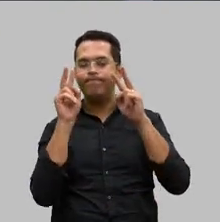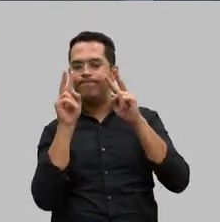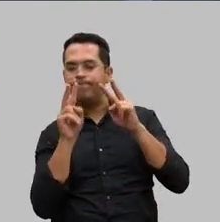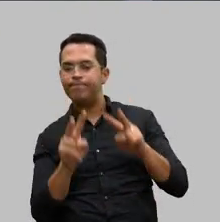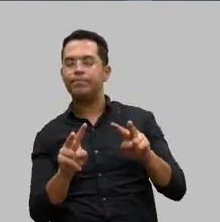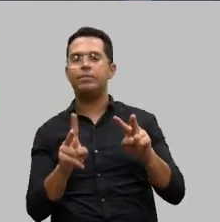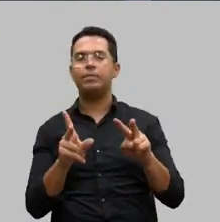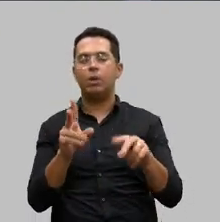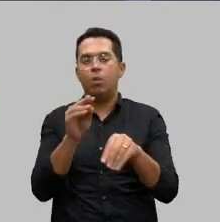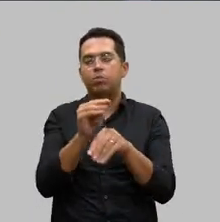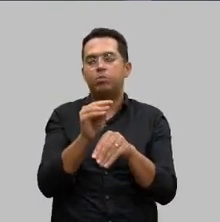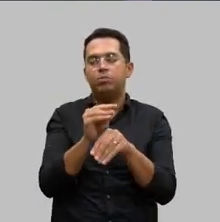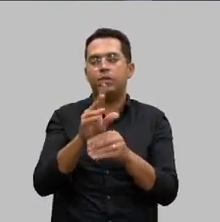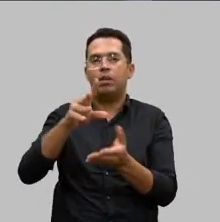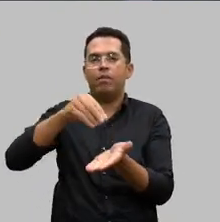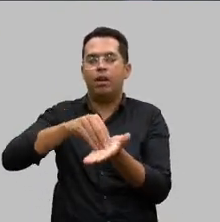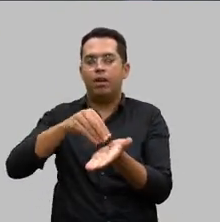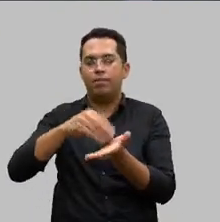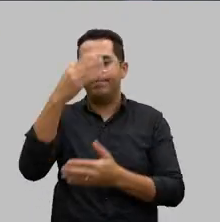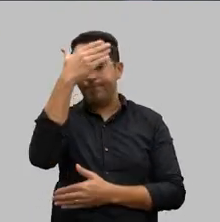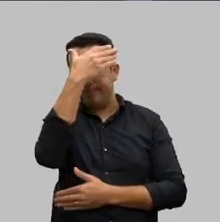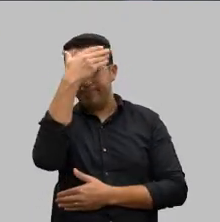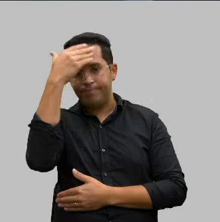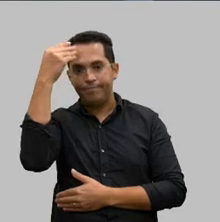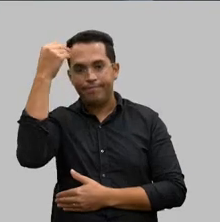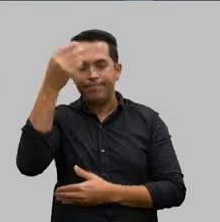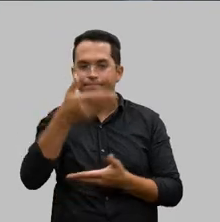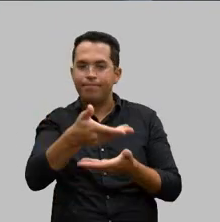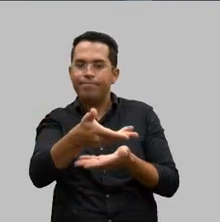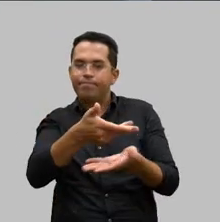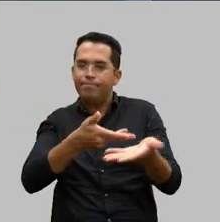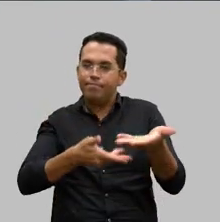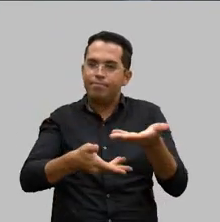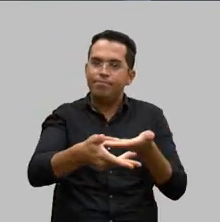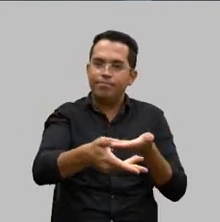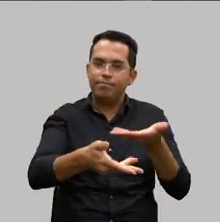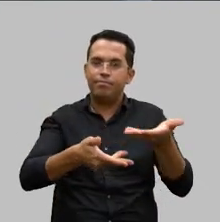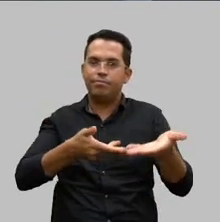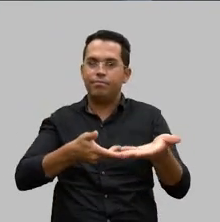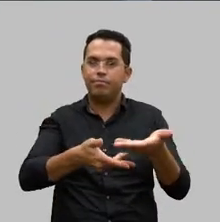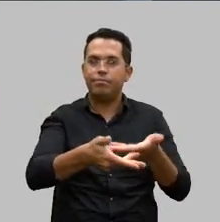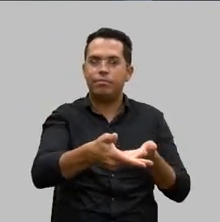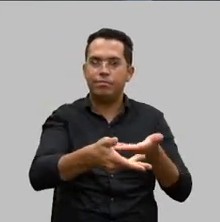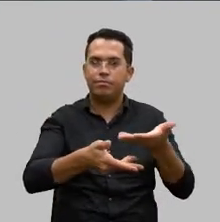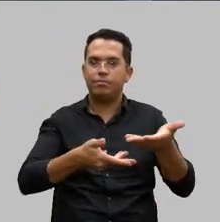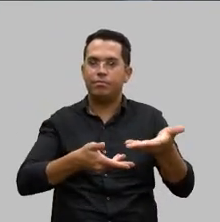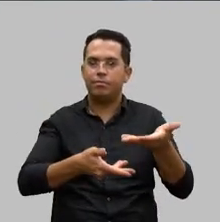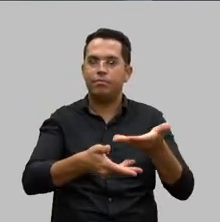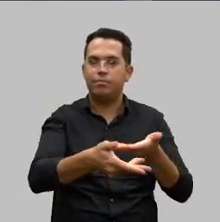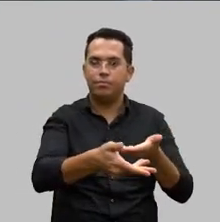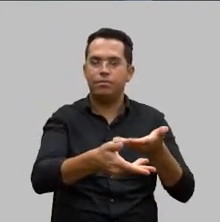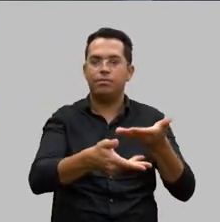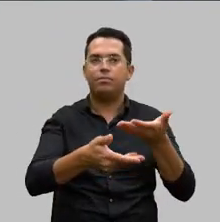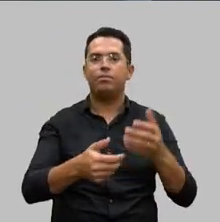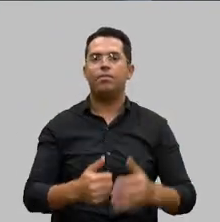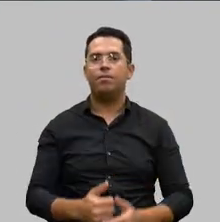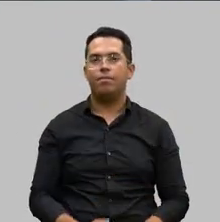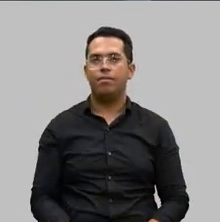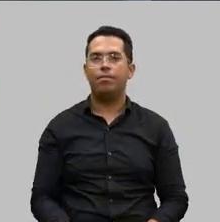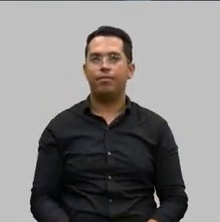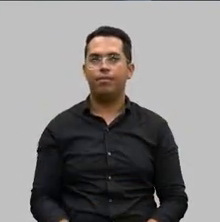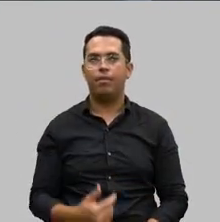com a pessoa com deficiência mas a gente esquece de falar ali das pessoas dos cuidadores Então faço esses destaques que acredito que